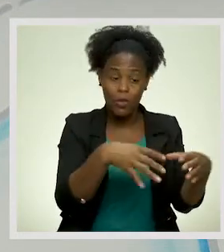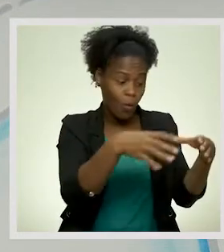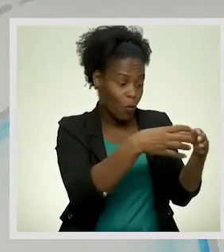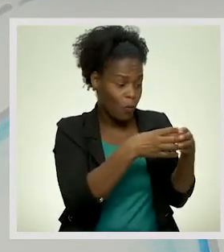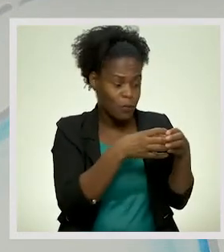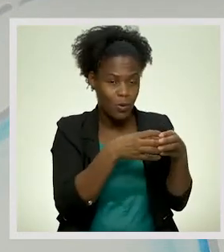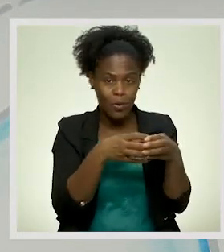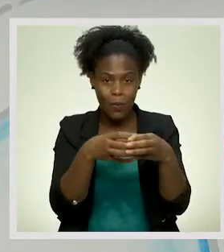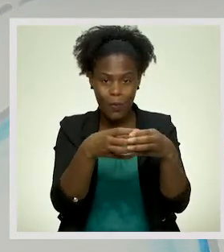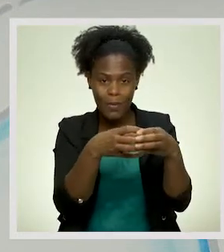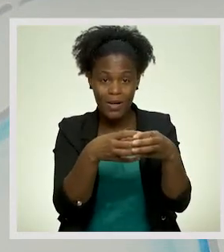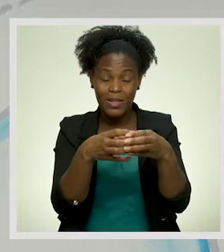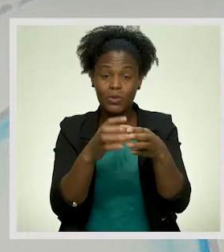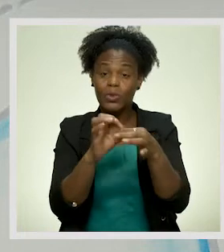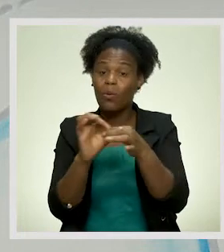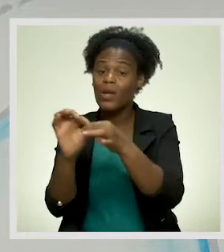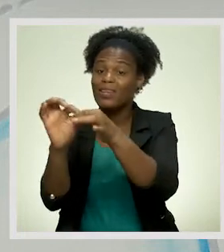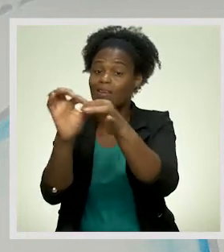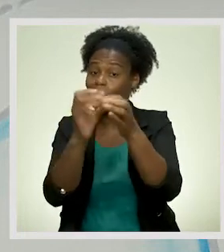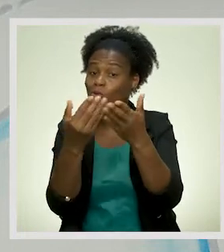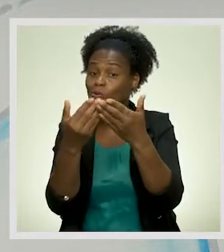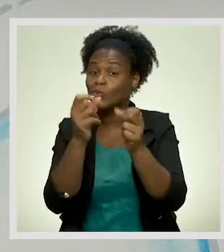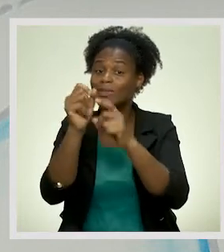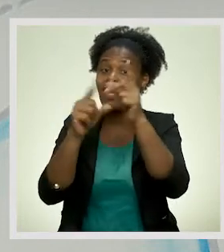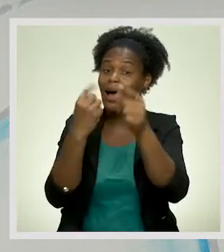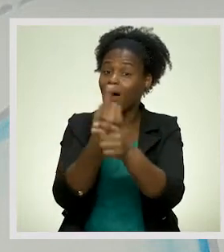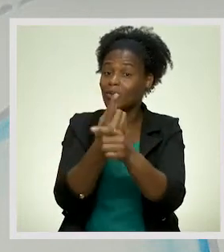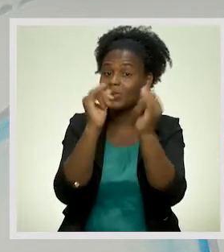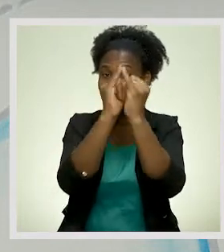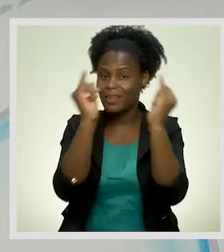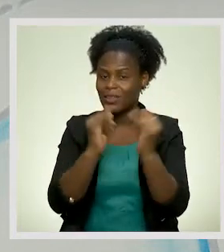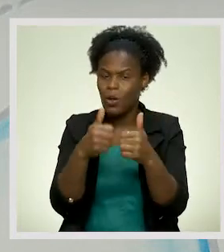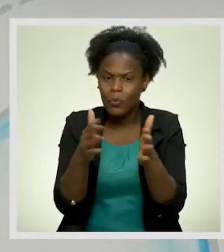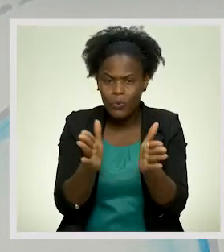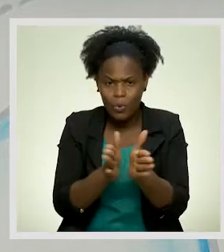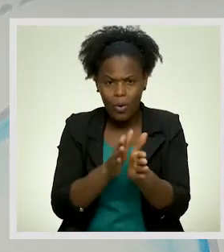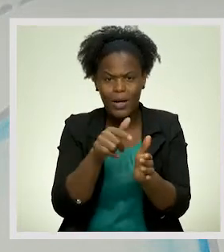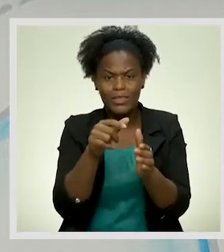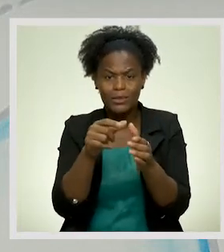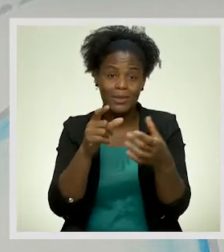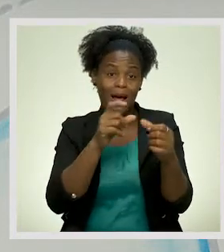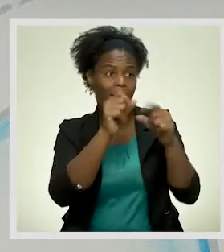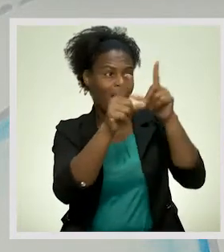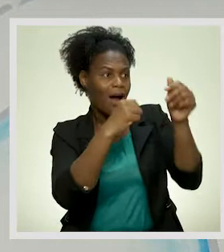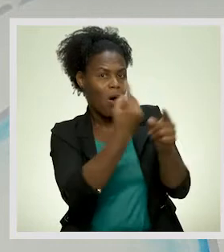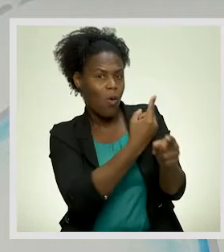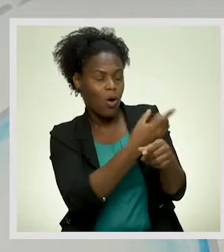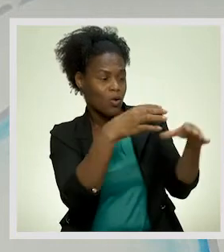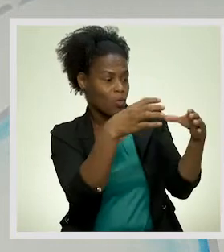segundo a União Astronômica Internacional, todos esses astros são agrupados em